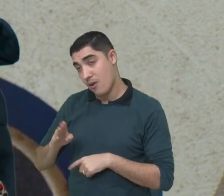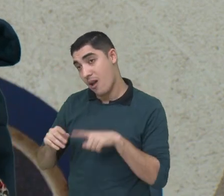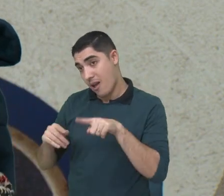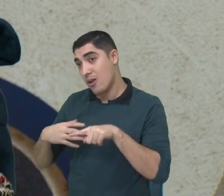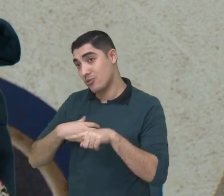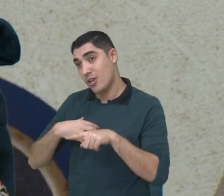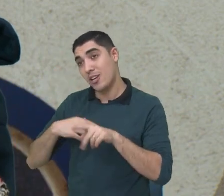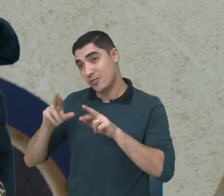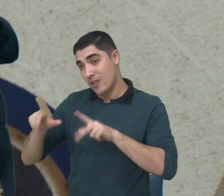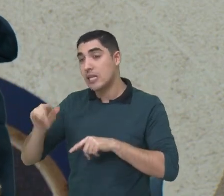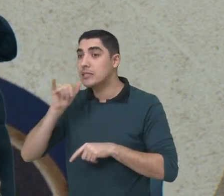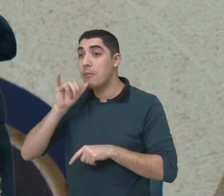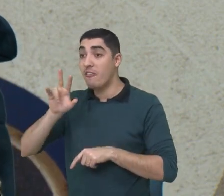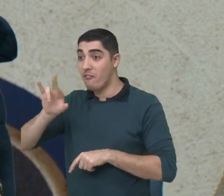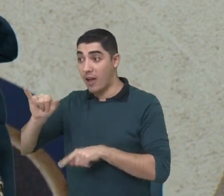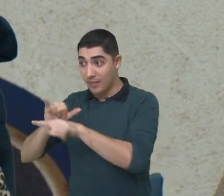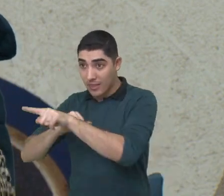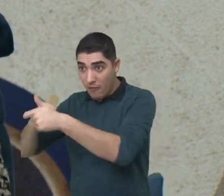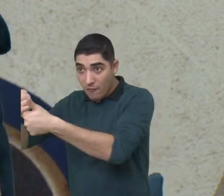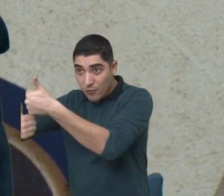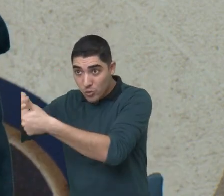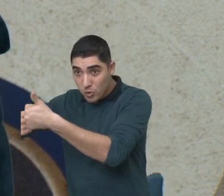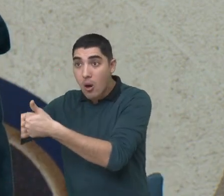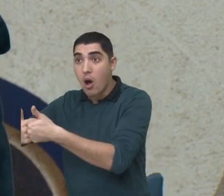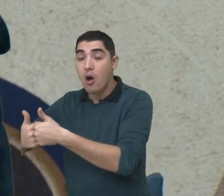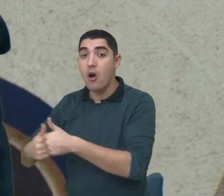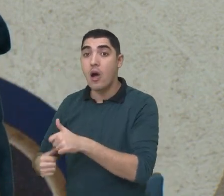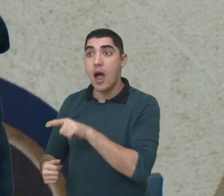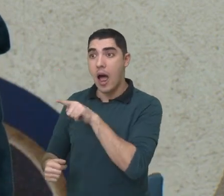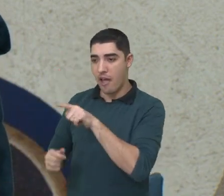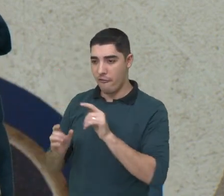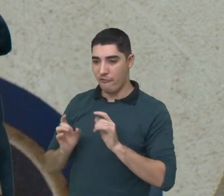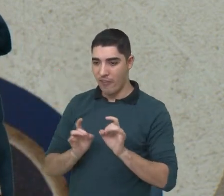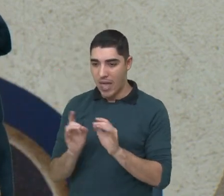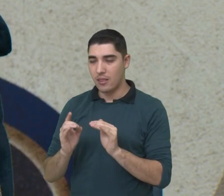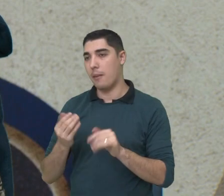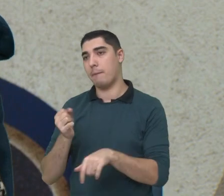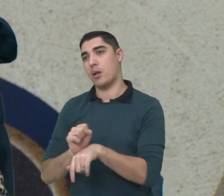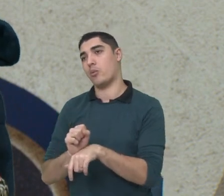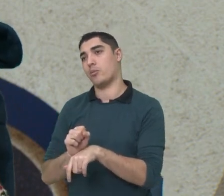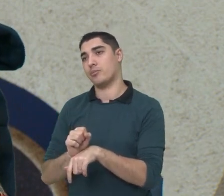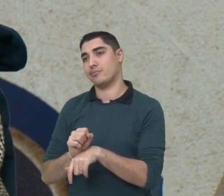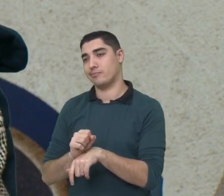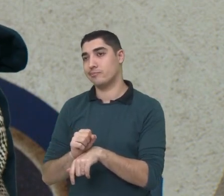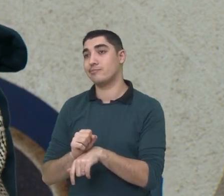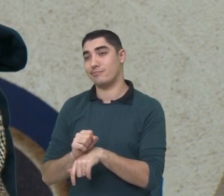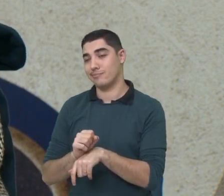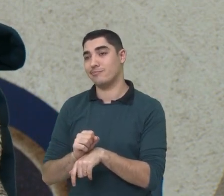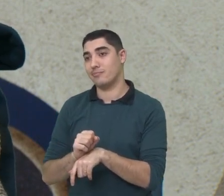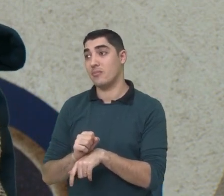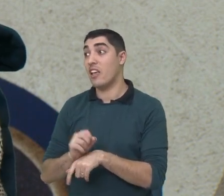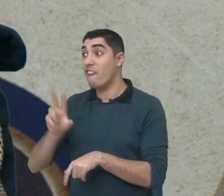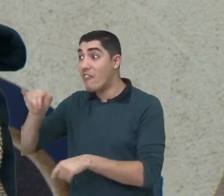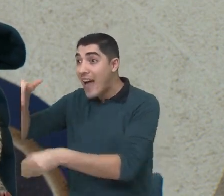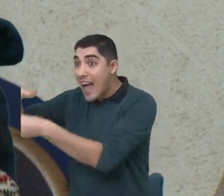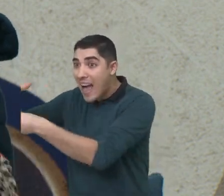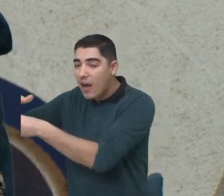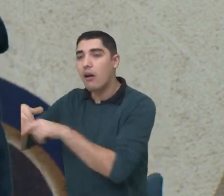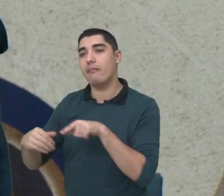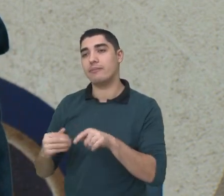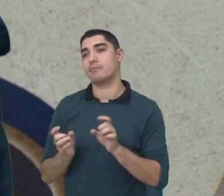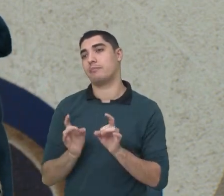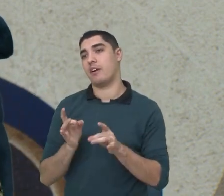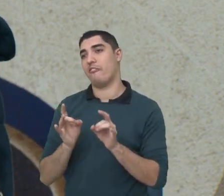assim, cada situação, vai ter futebol, a venda e a locação para, vai ter